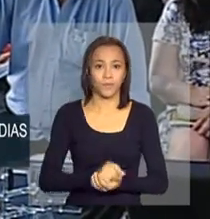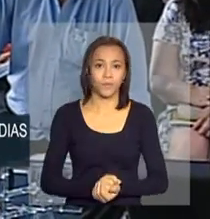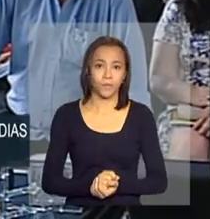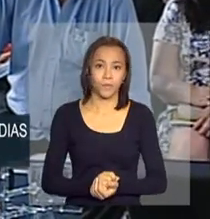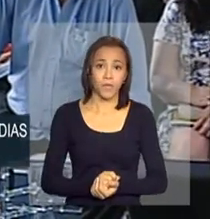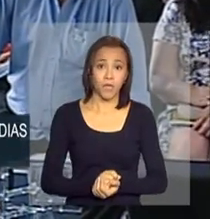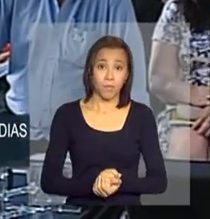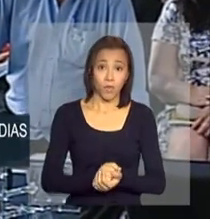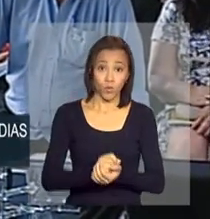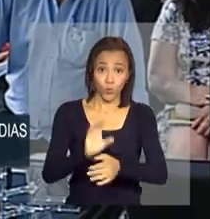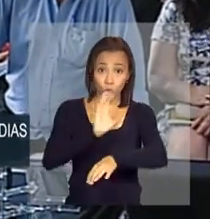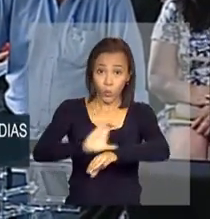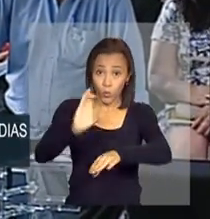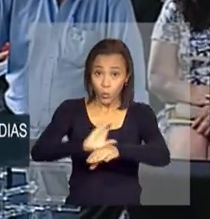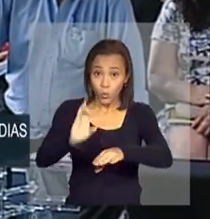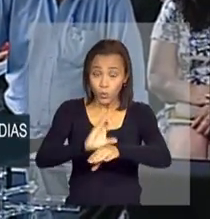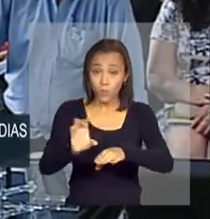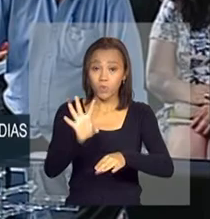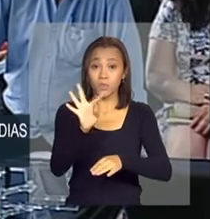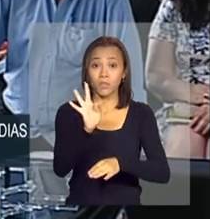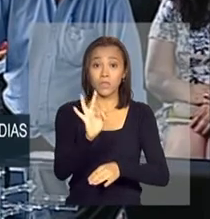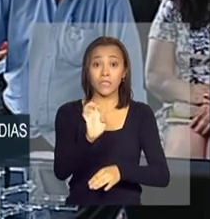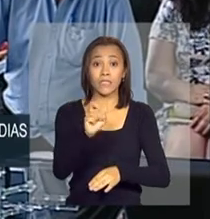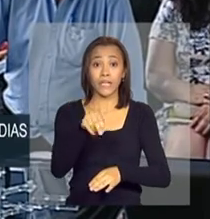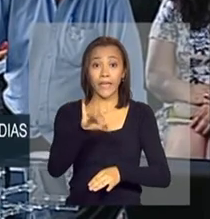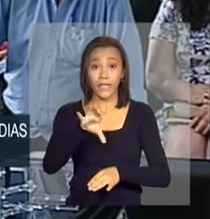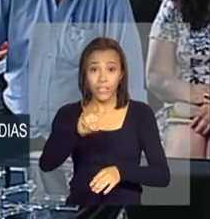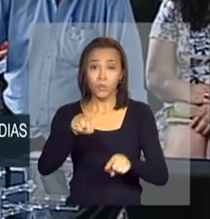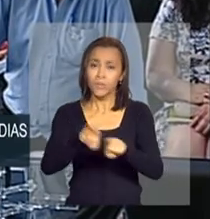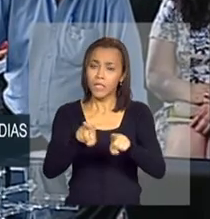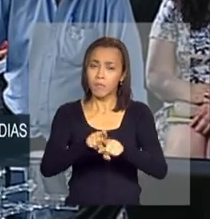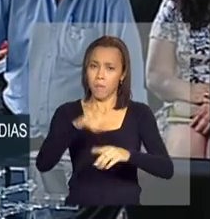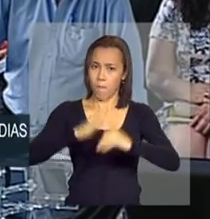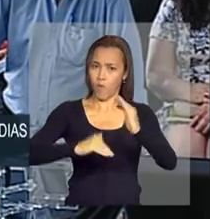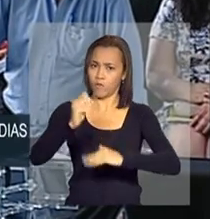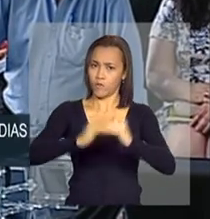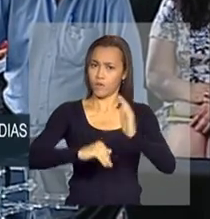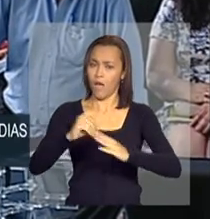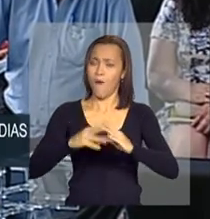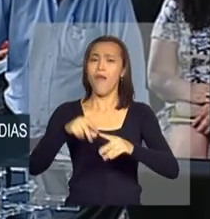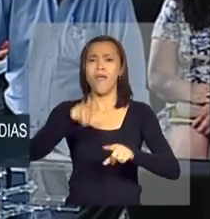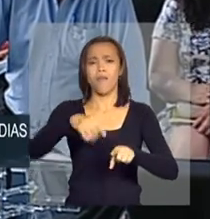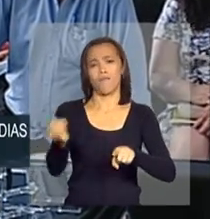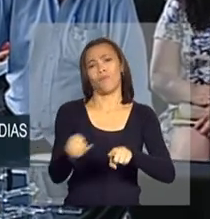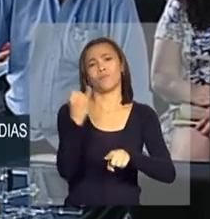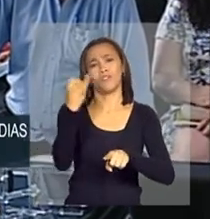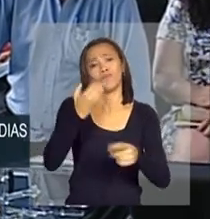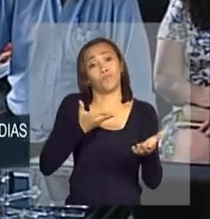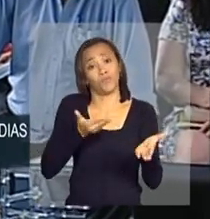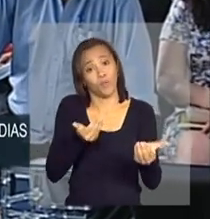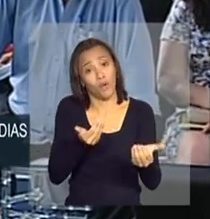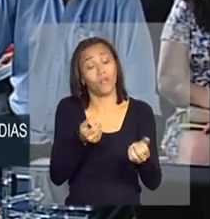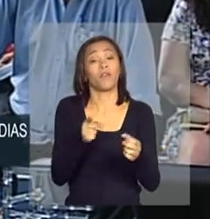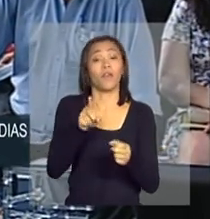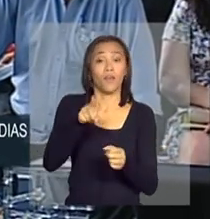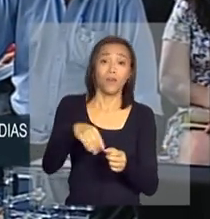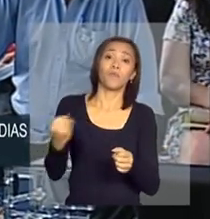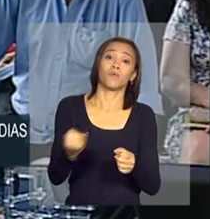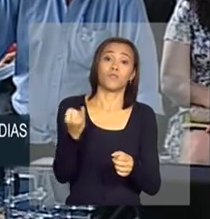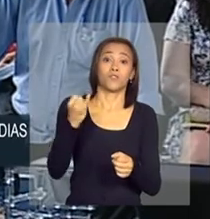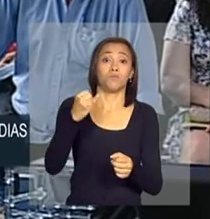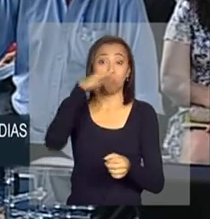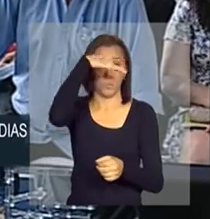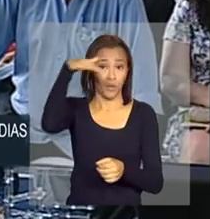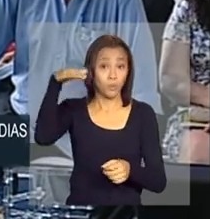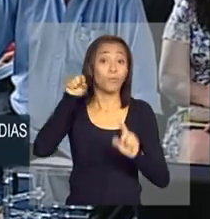curso técnico e profissionalizante é importante para o jovem e para o adulto é importante